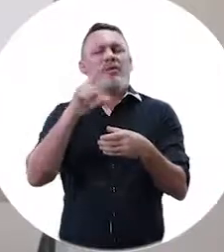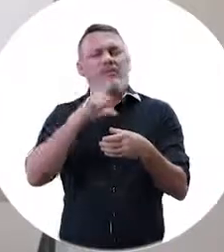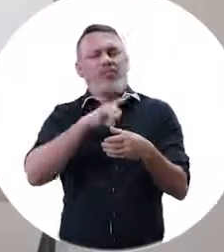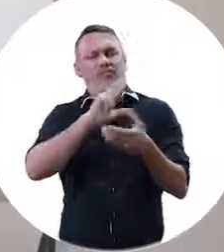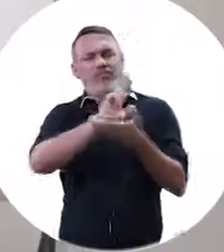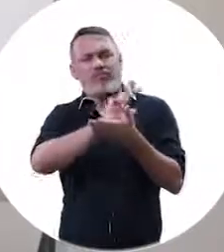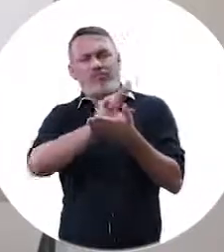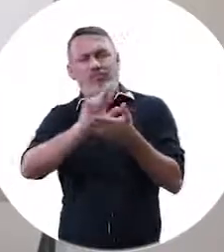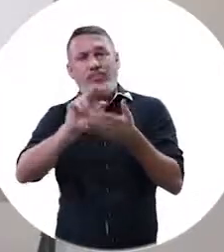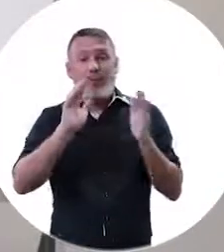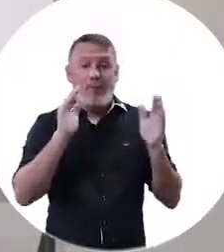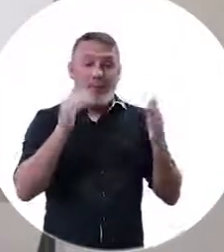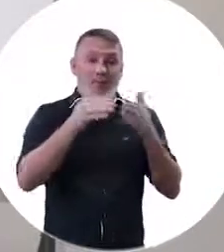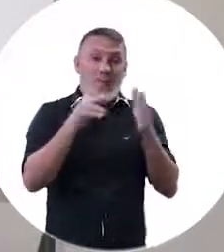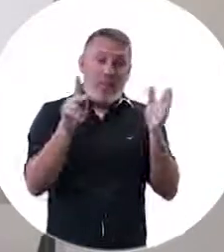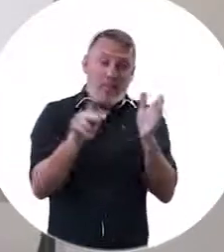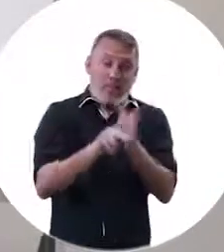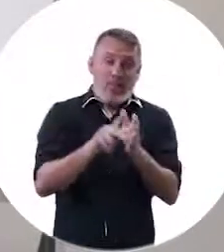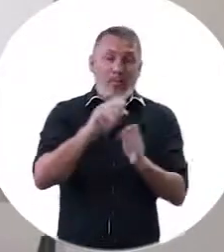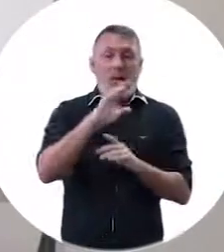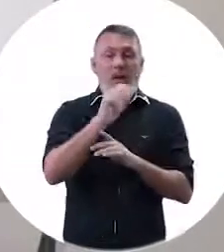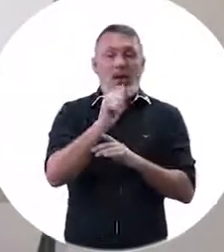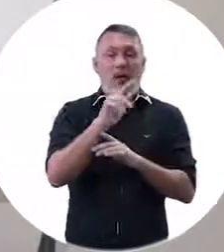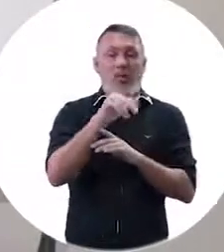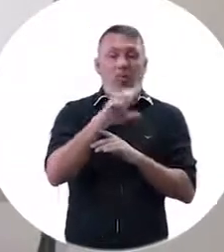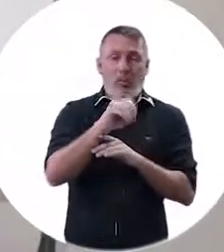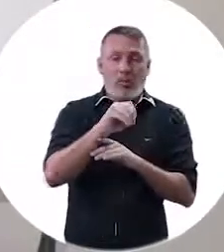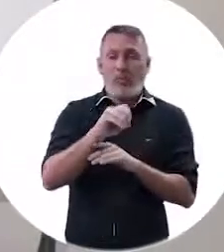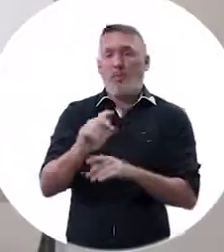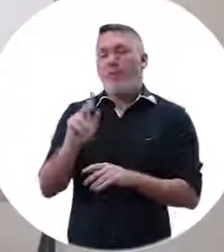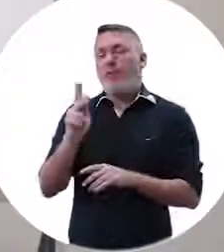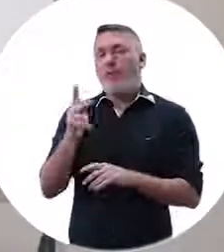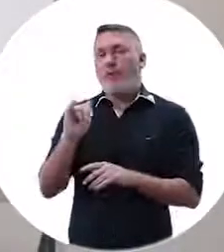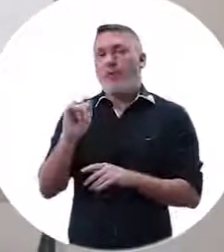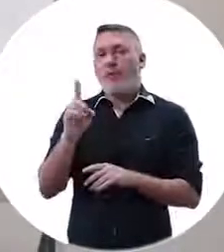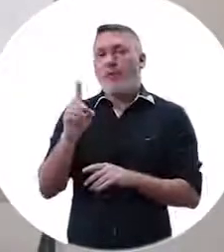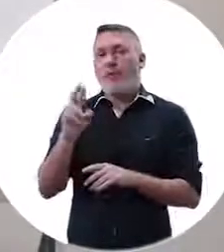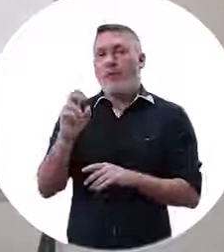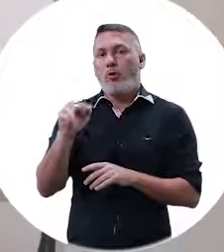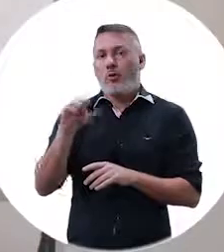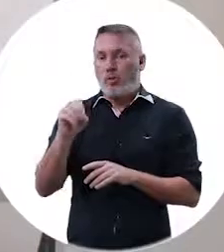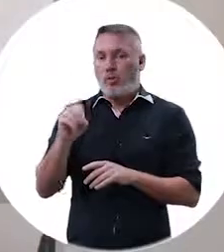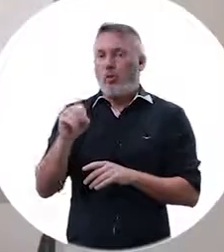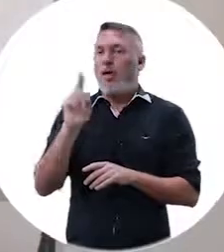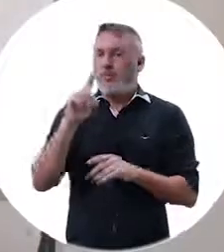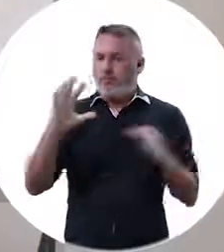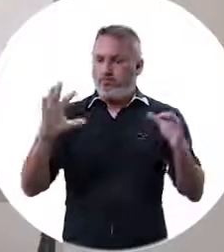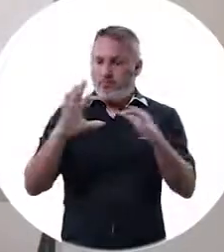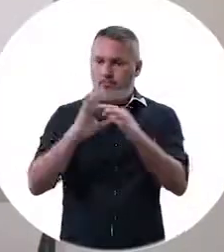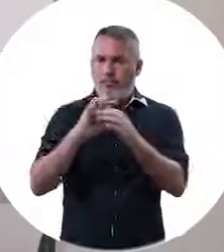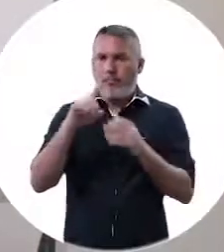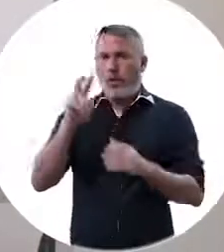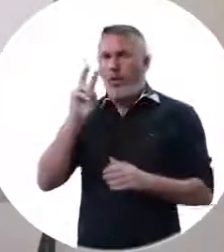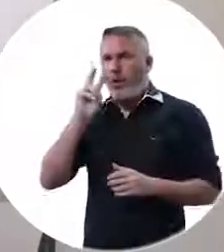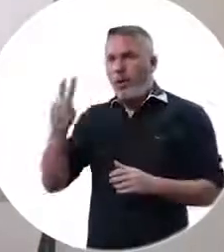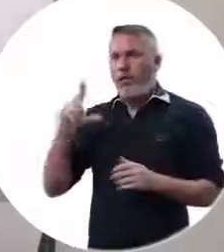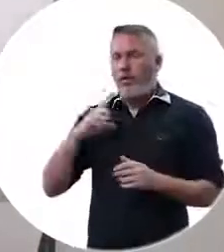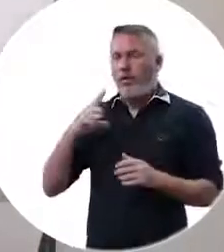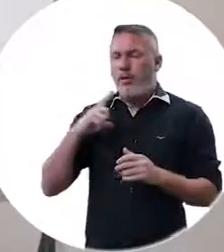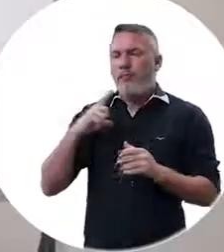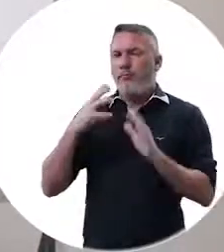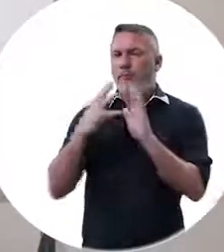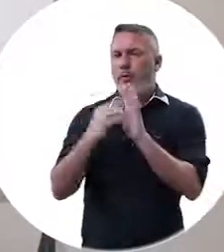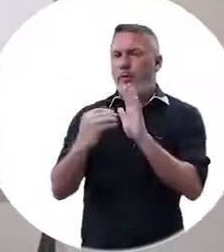compostos orgânicos formados somente por carbono e hidrogênios. Essa é a identificação de hidrocarboneto. Se